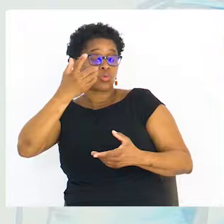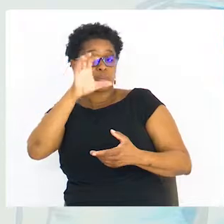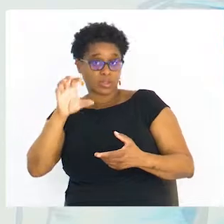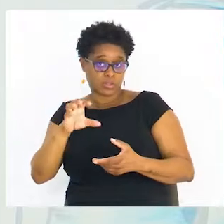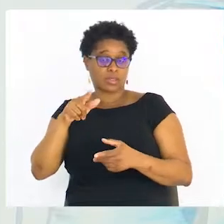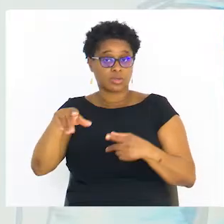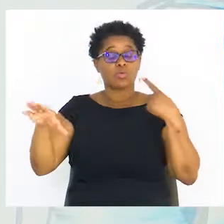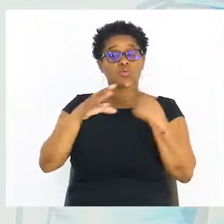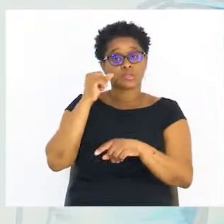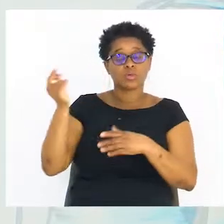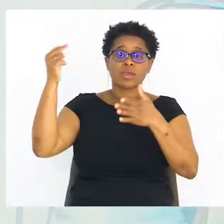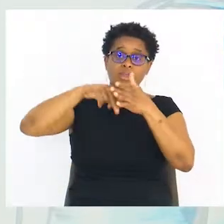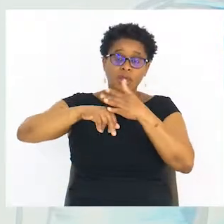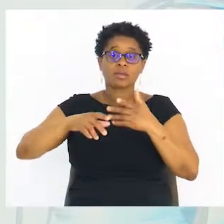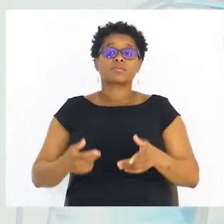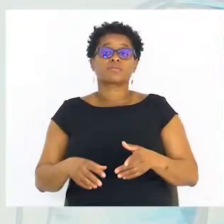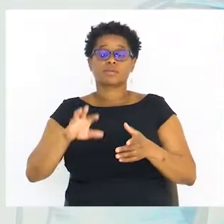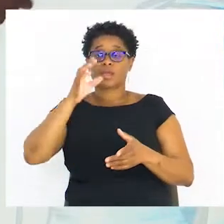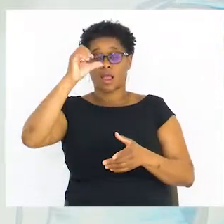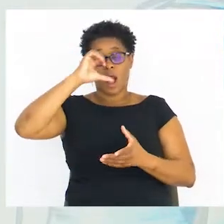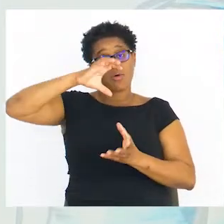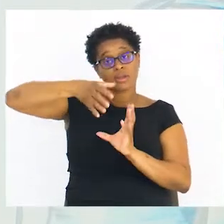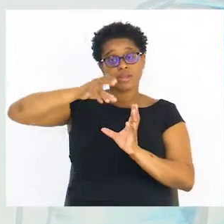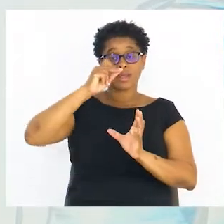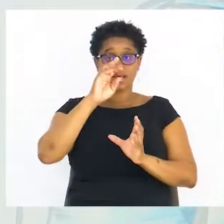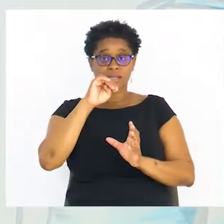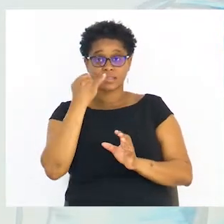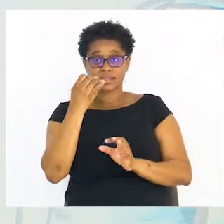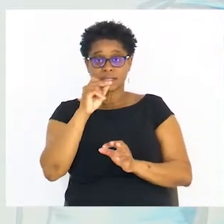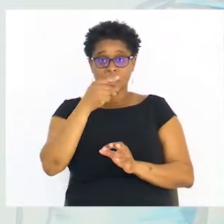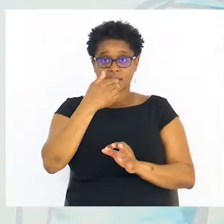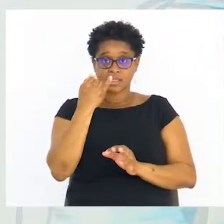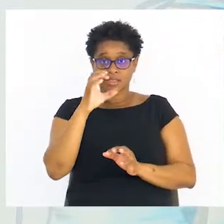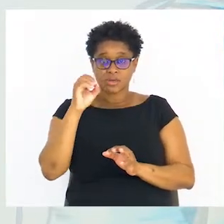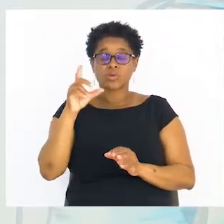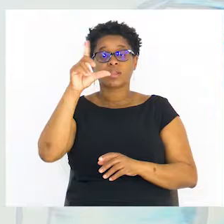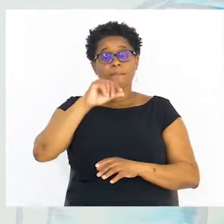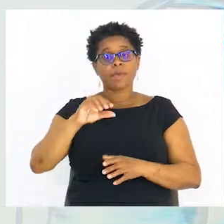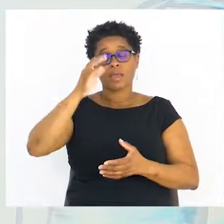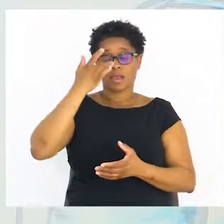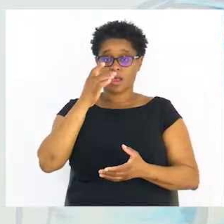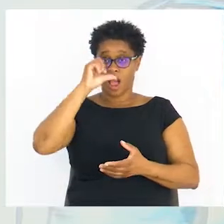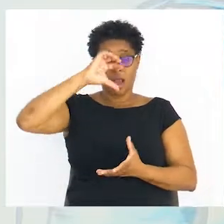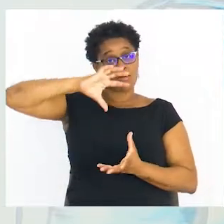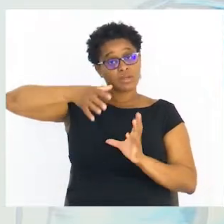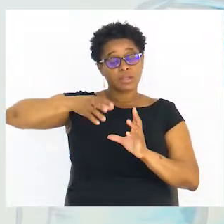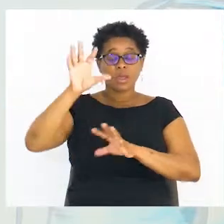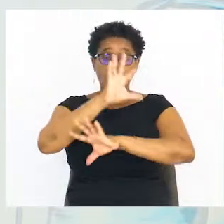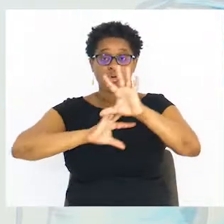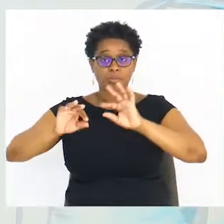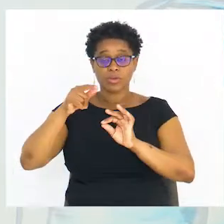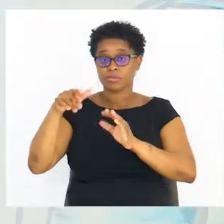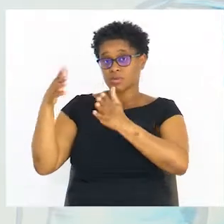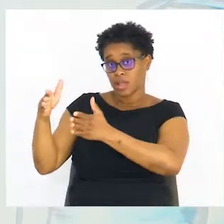no continente asiático e no continente europeu. Portanto, temos por este lado entrar no